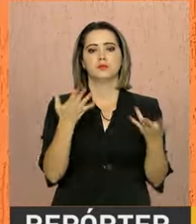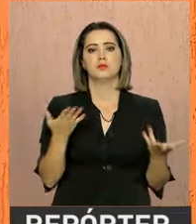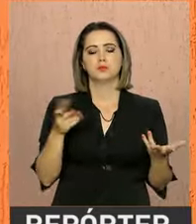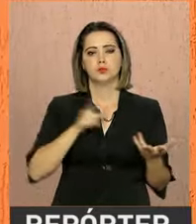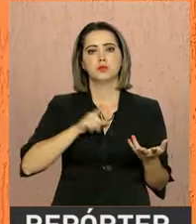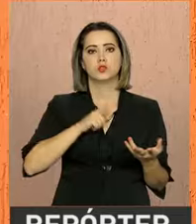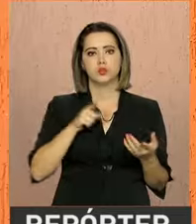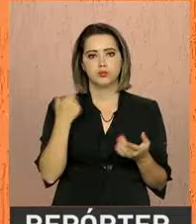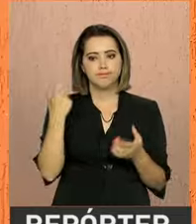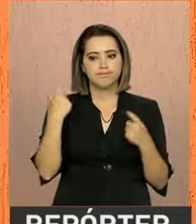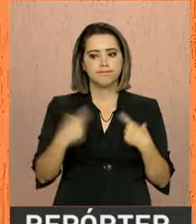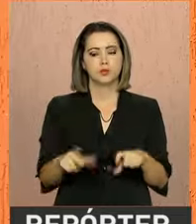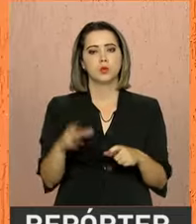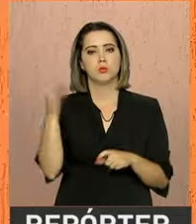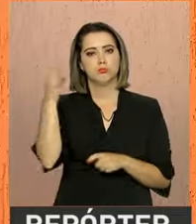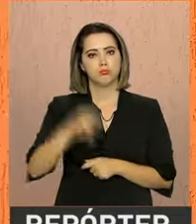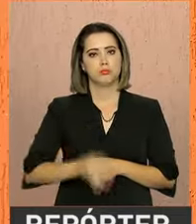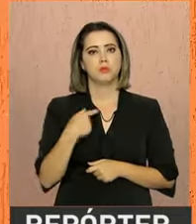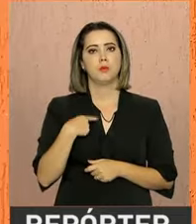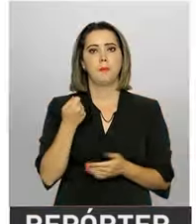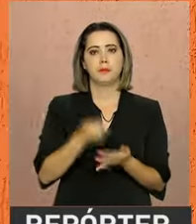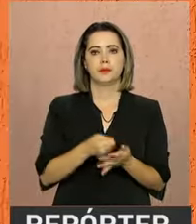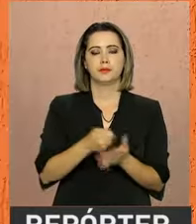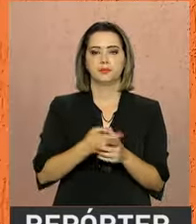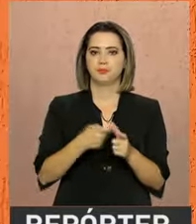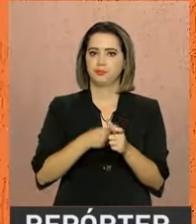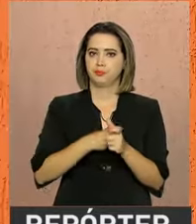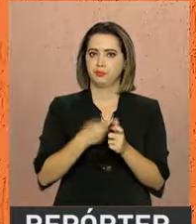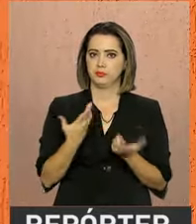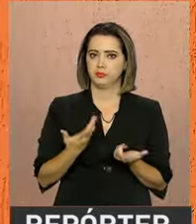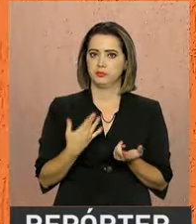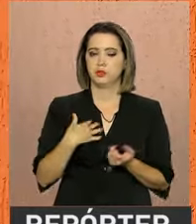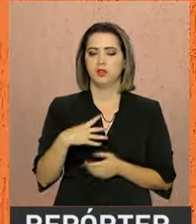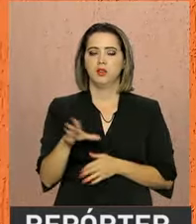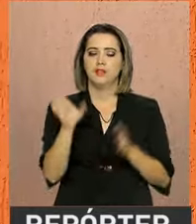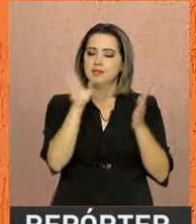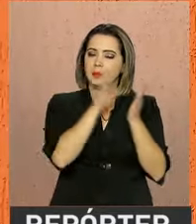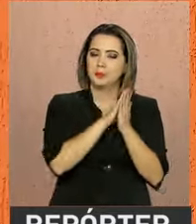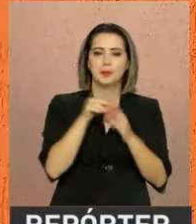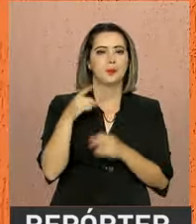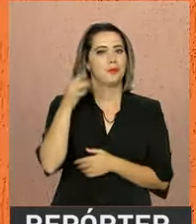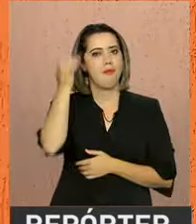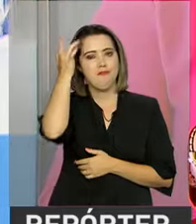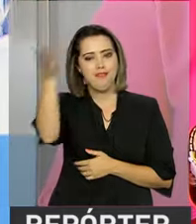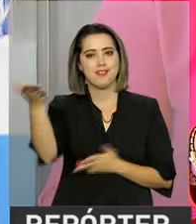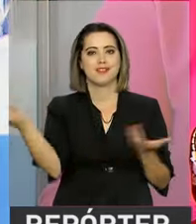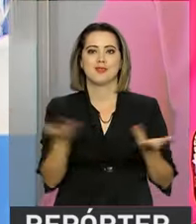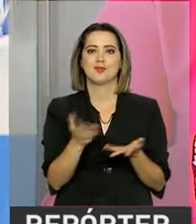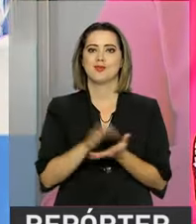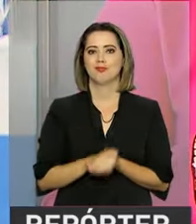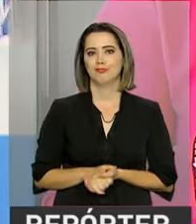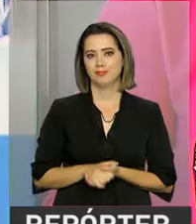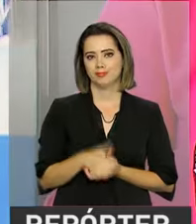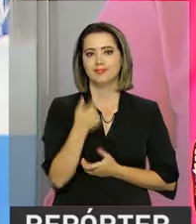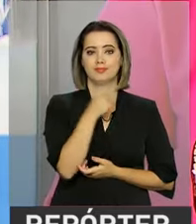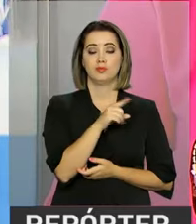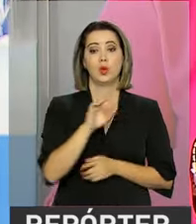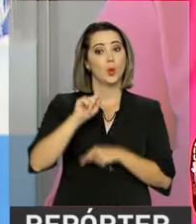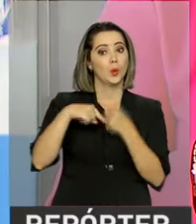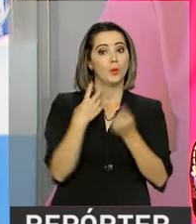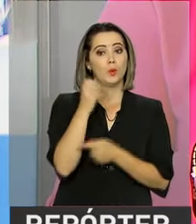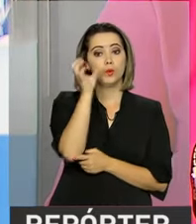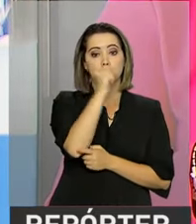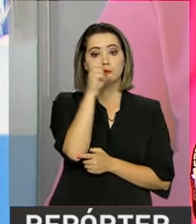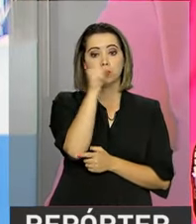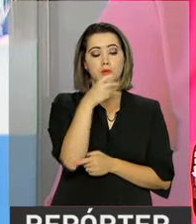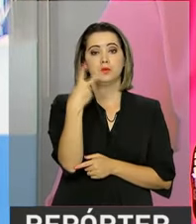tem destino certo já para eu quitar algumas dívidas Então até para dormir vai ficar mais fácil no próximo sábado dia 8